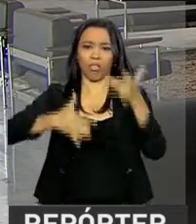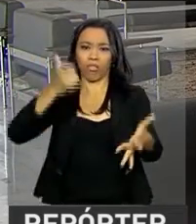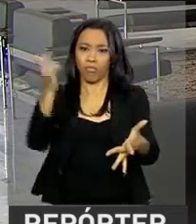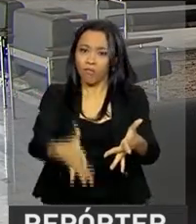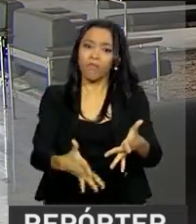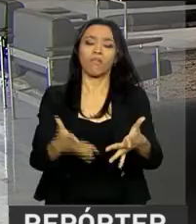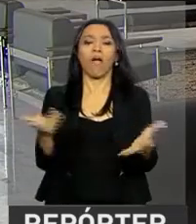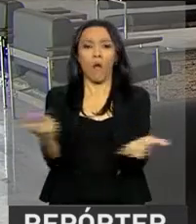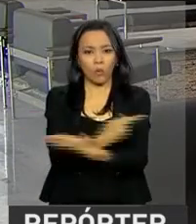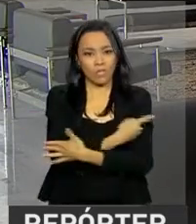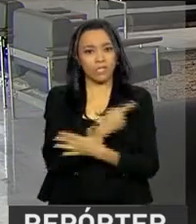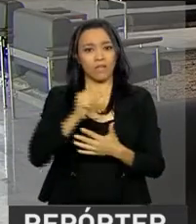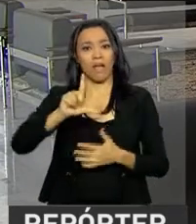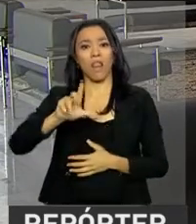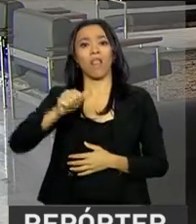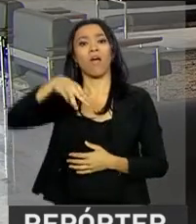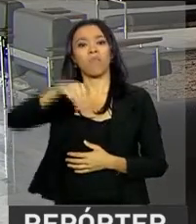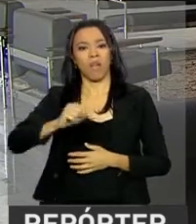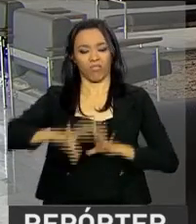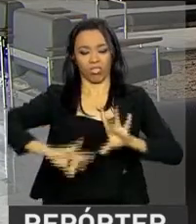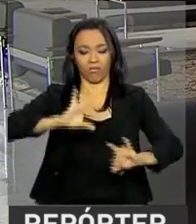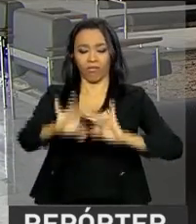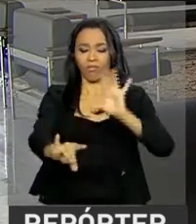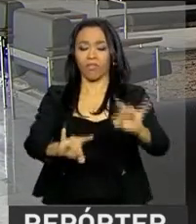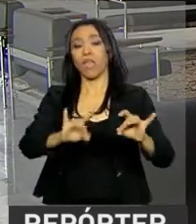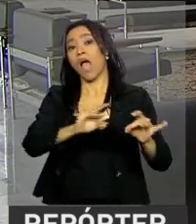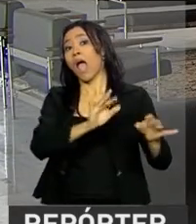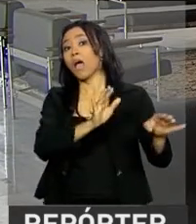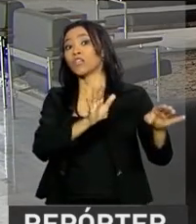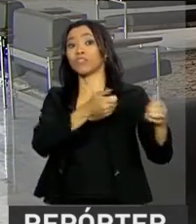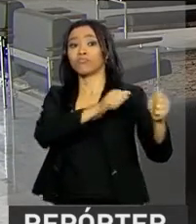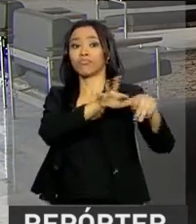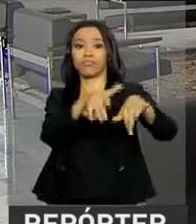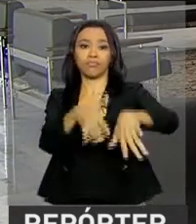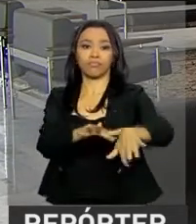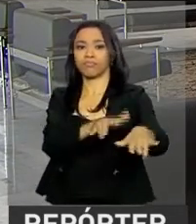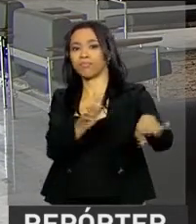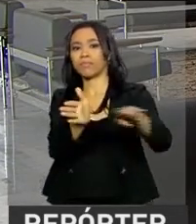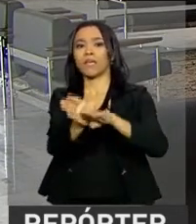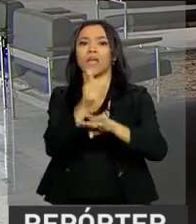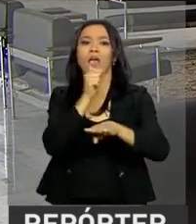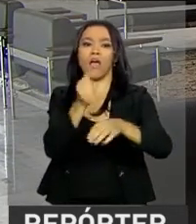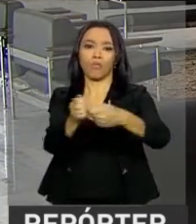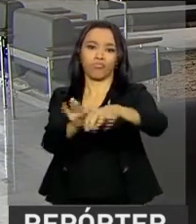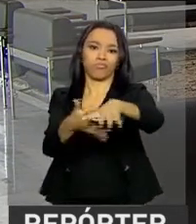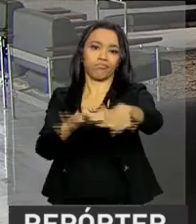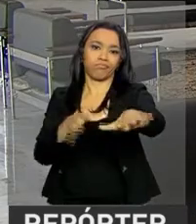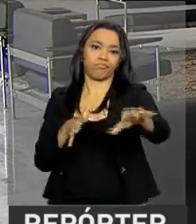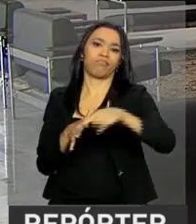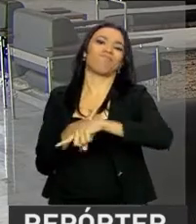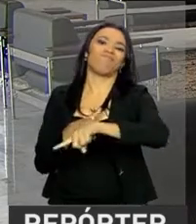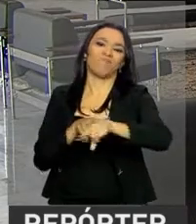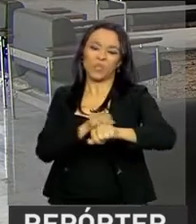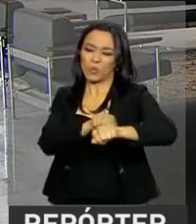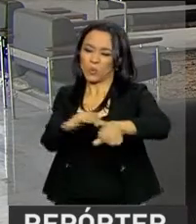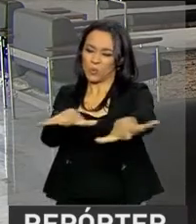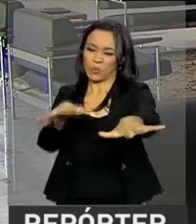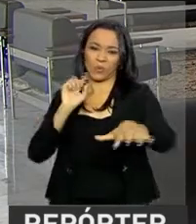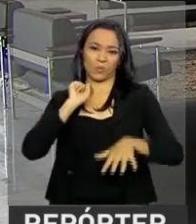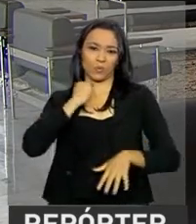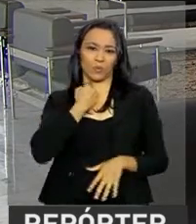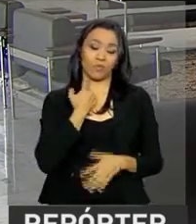desastre a lama de mariana chegou até ao oceano atlântico e esse desastre tem sido tratado como o maior da história do brasil